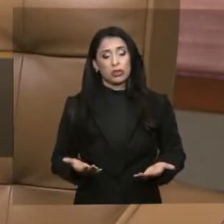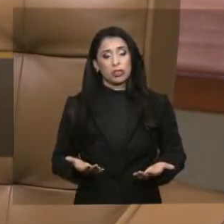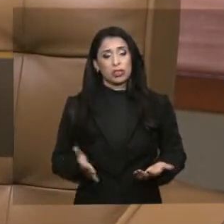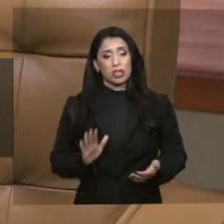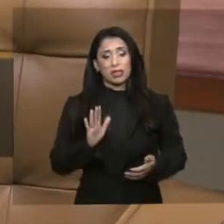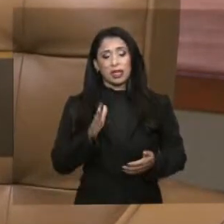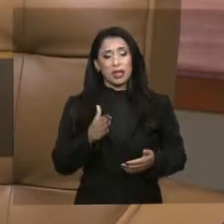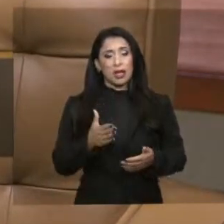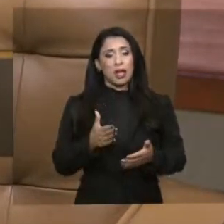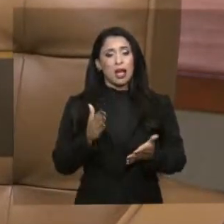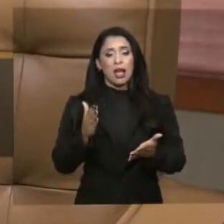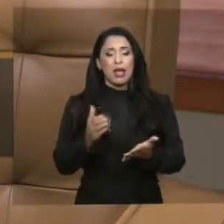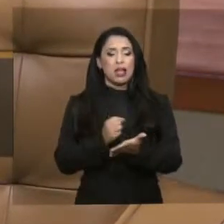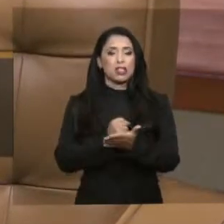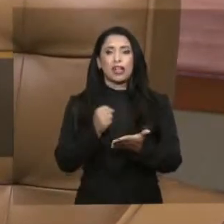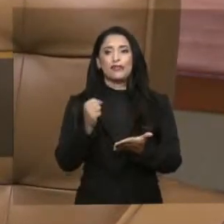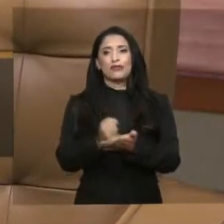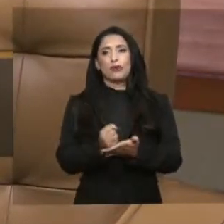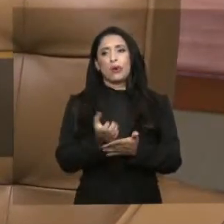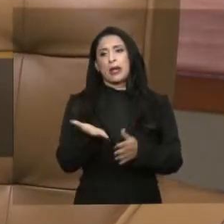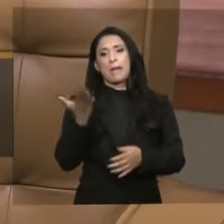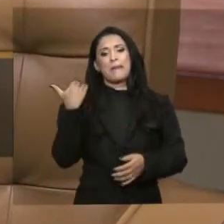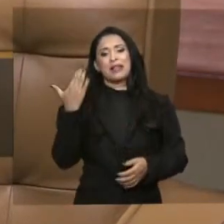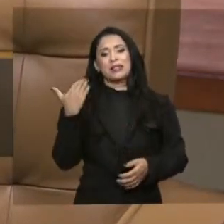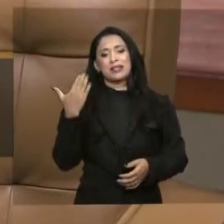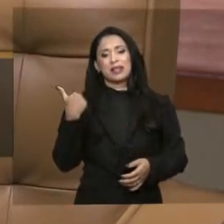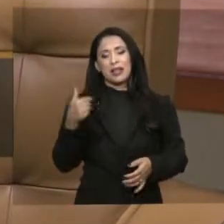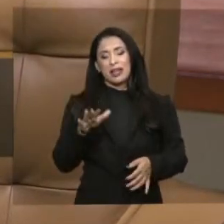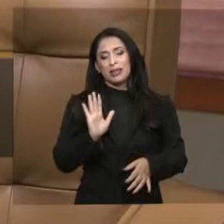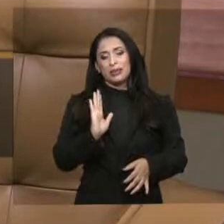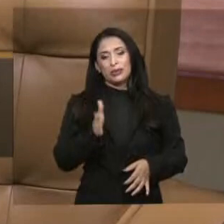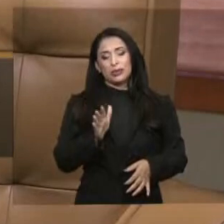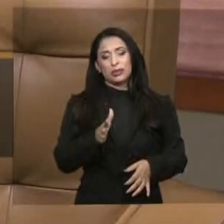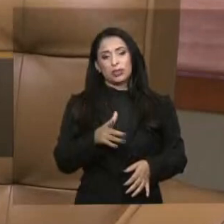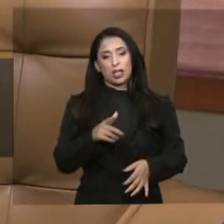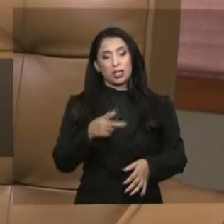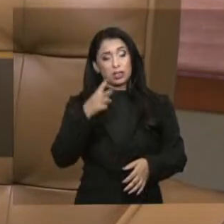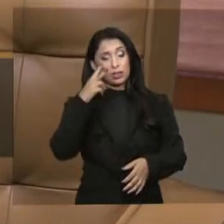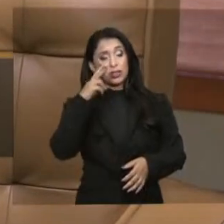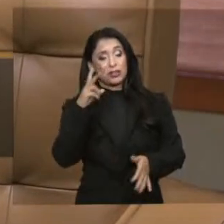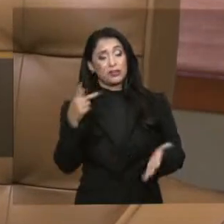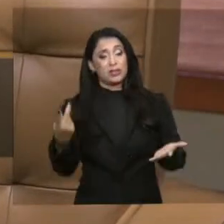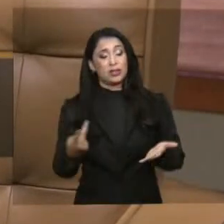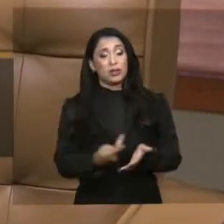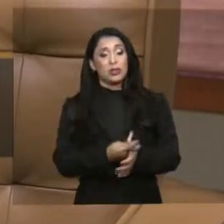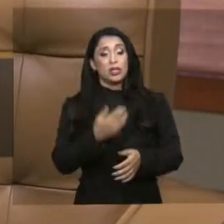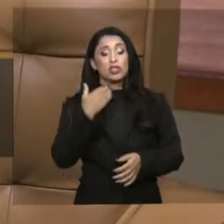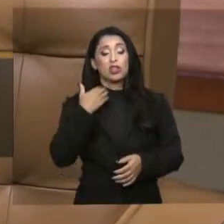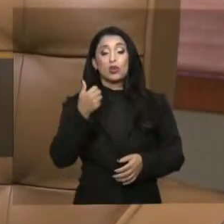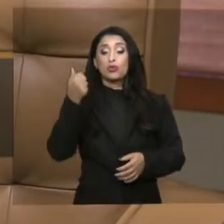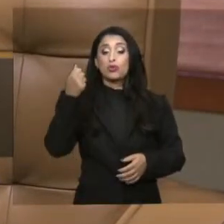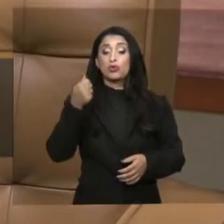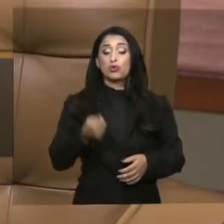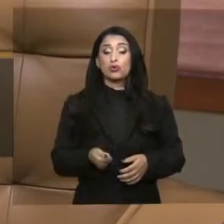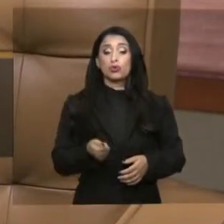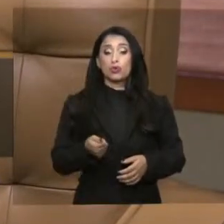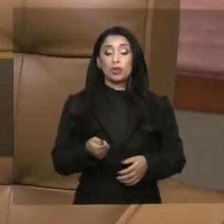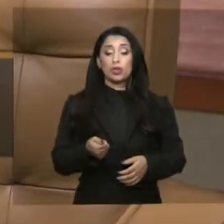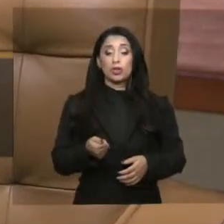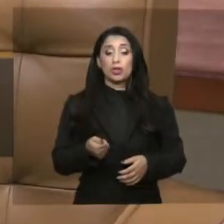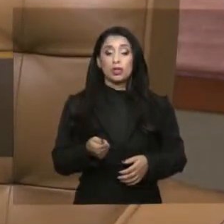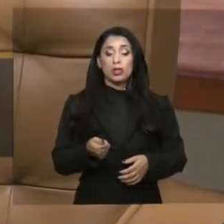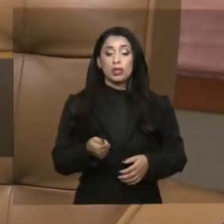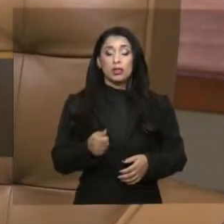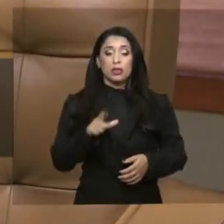né? A gente vê as dificuldades e coisas do tipo, estamos vendo os juízes buscando ou